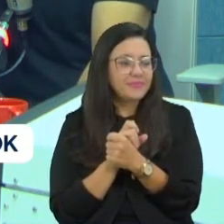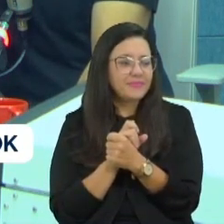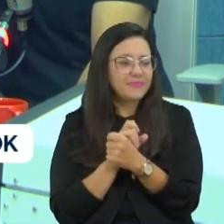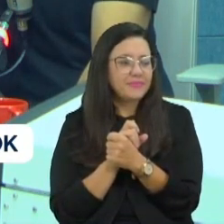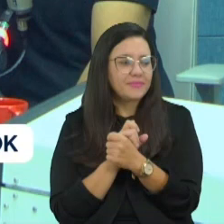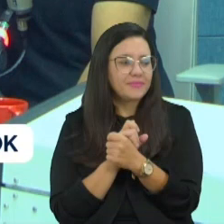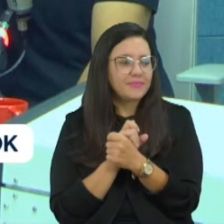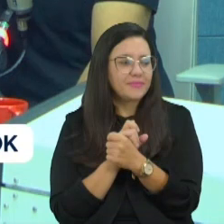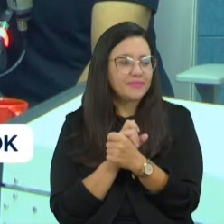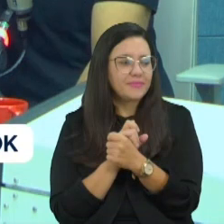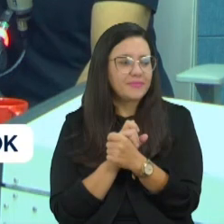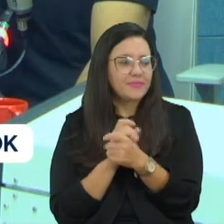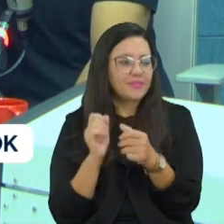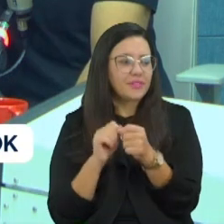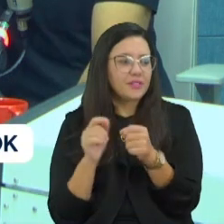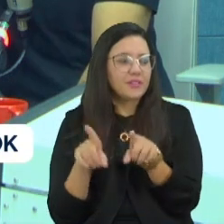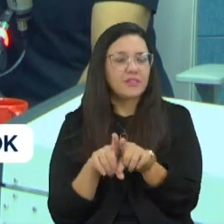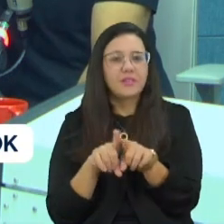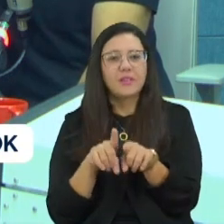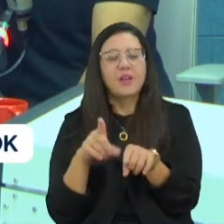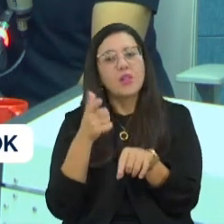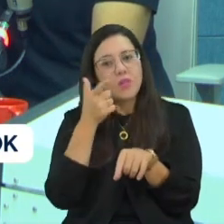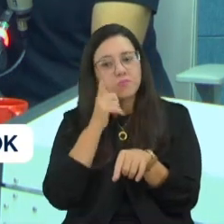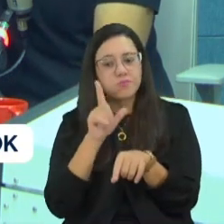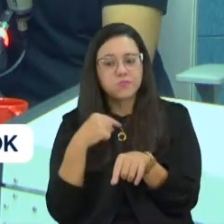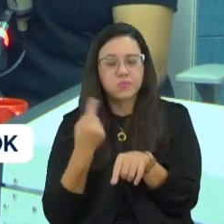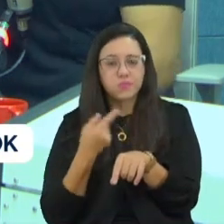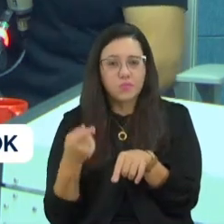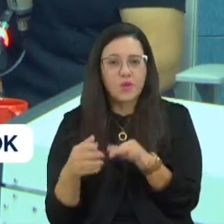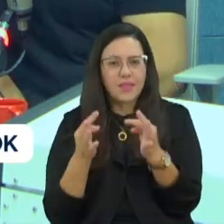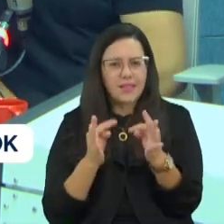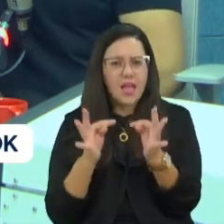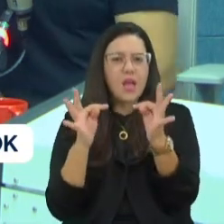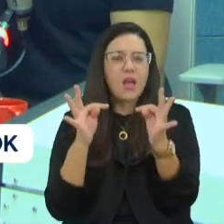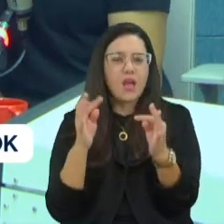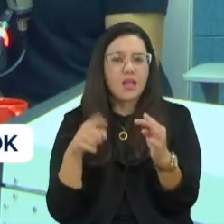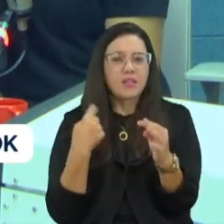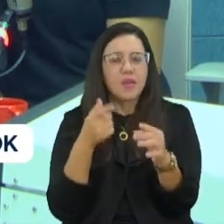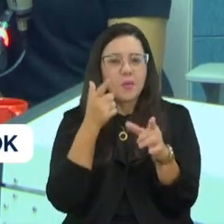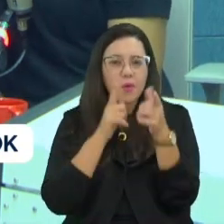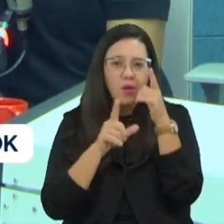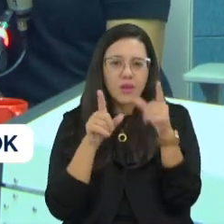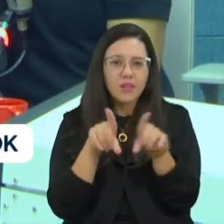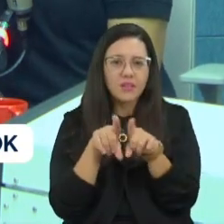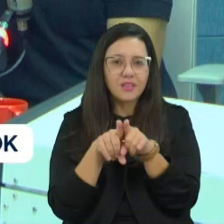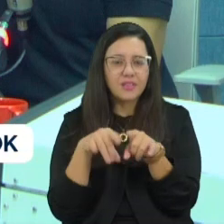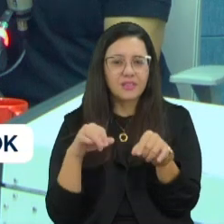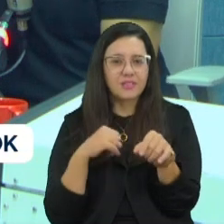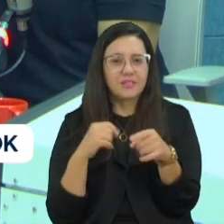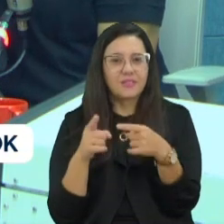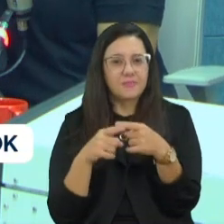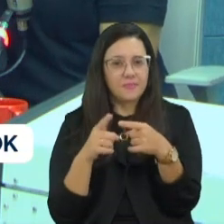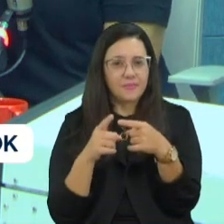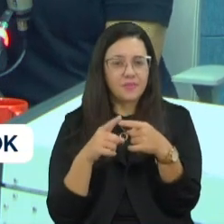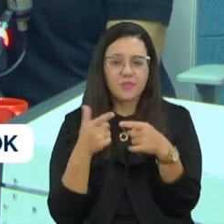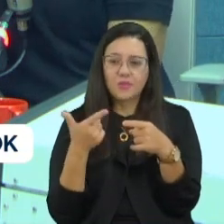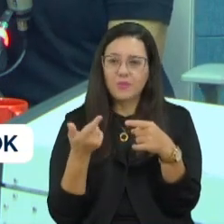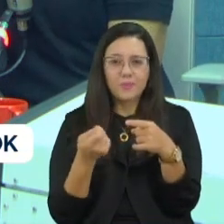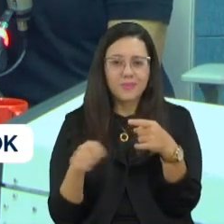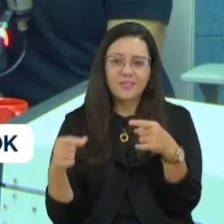ensino à distância. Olha, a gente está numa era de tecnologia, né? Então, as vantagens... Primeiro é de não ter que